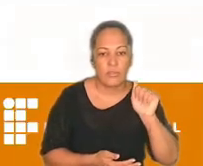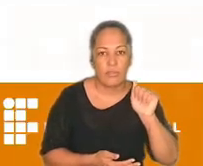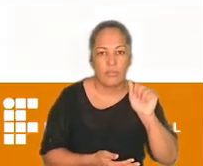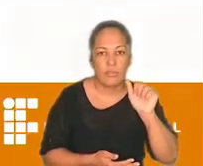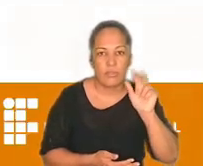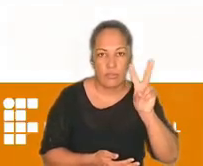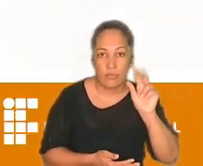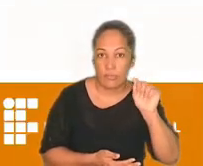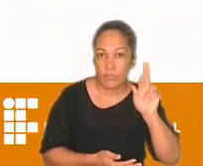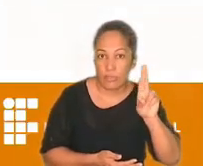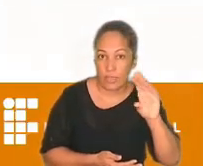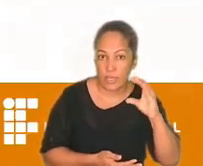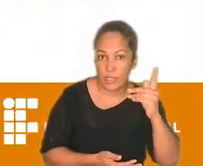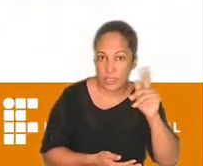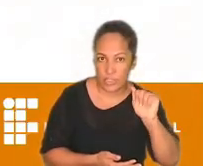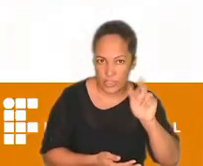fosse texto, tá bom?